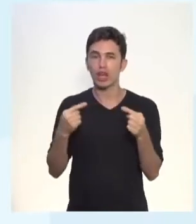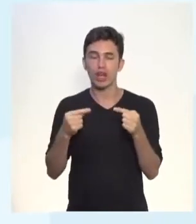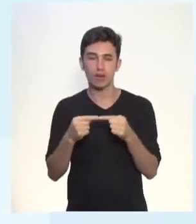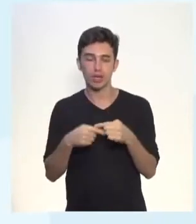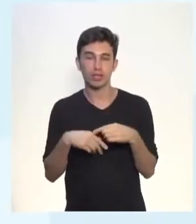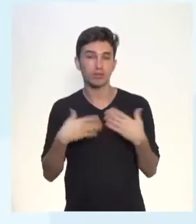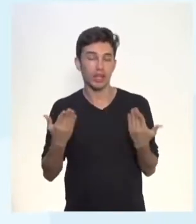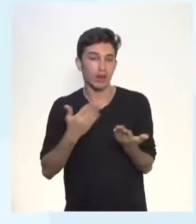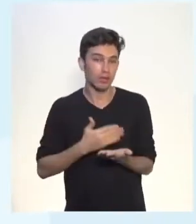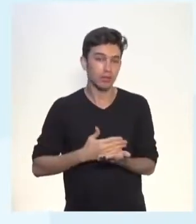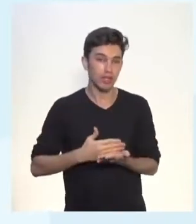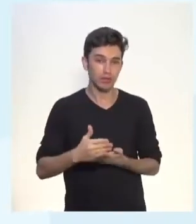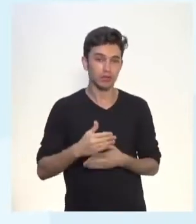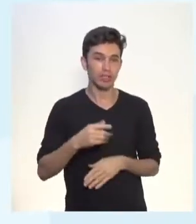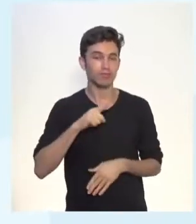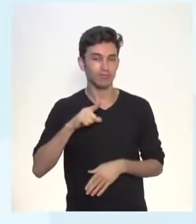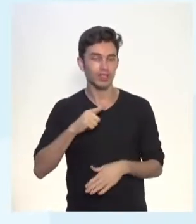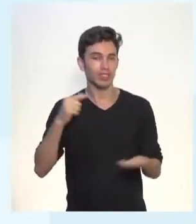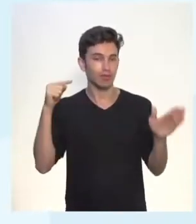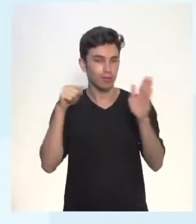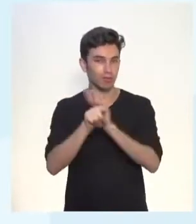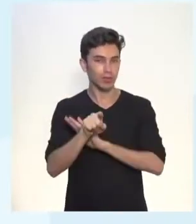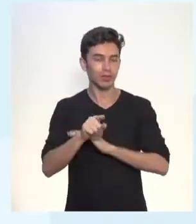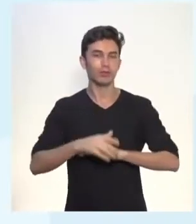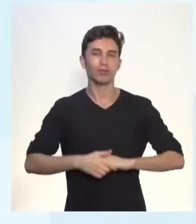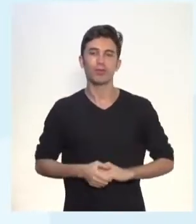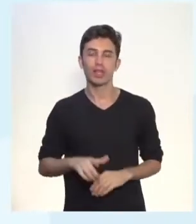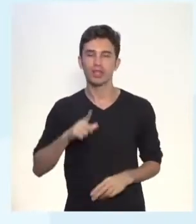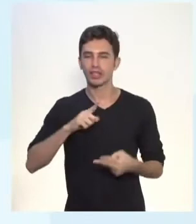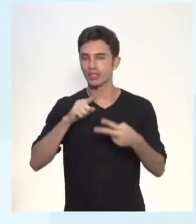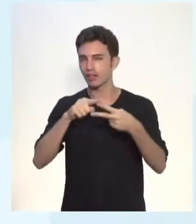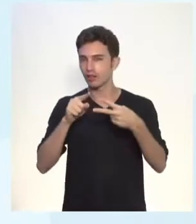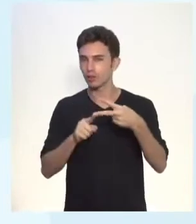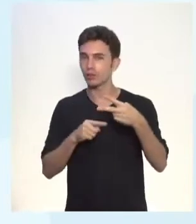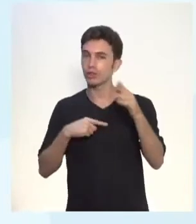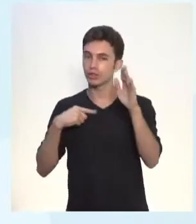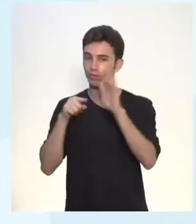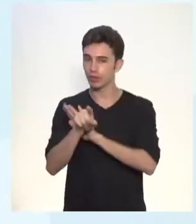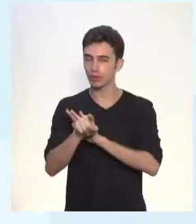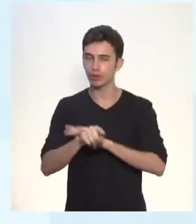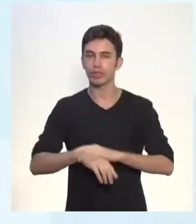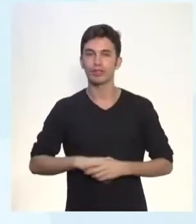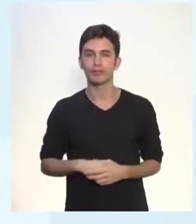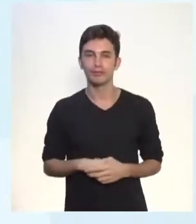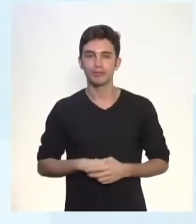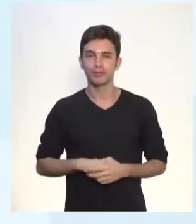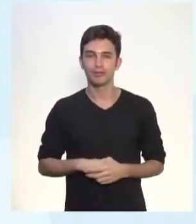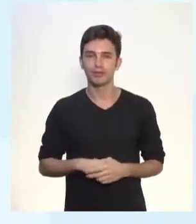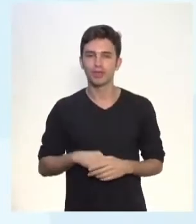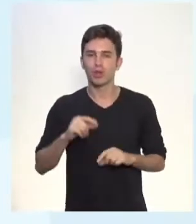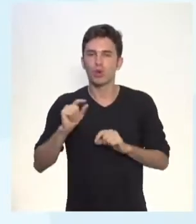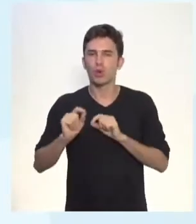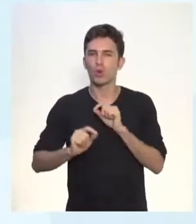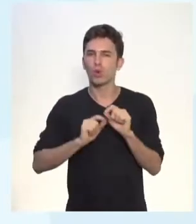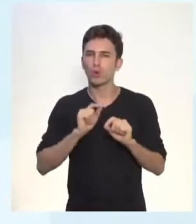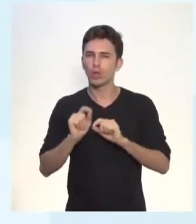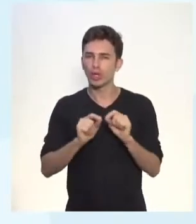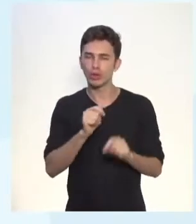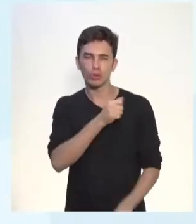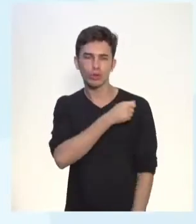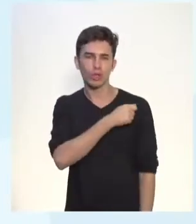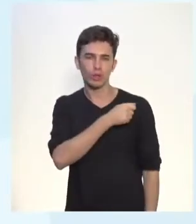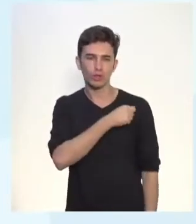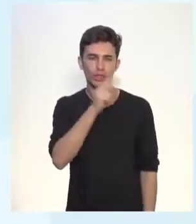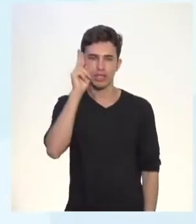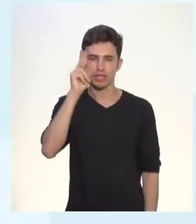áudio ou vídeo, nós já temos uma pergunta aí, na verdade são duas perguntas de acolhida. O que o aluno, o que eles lembram a respeito